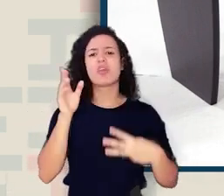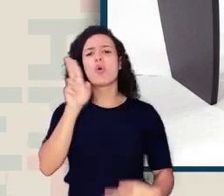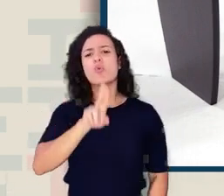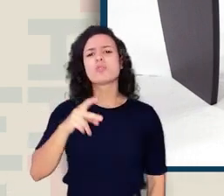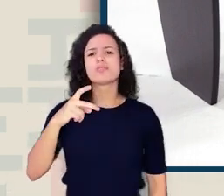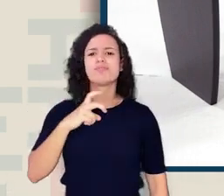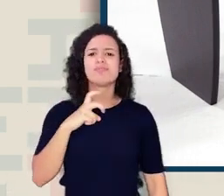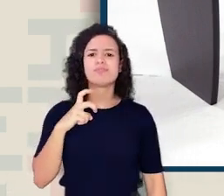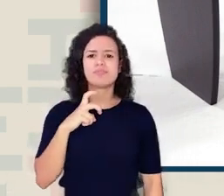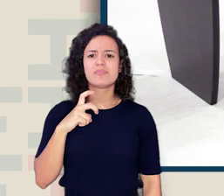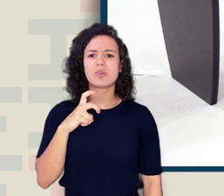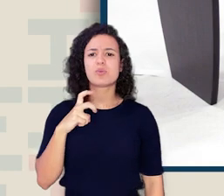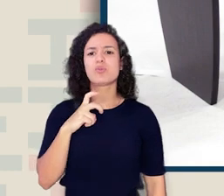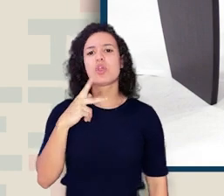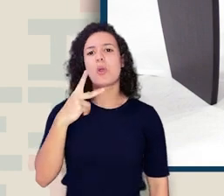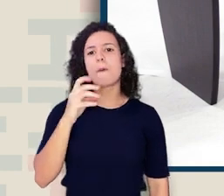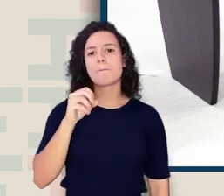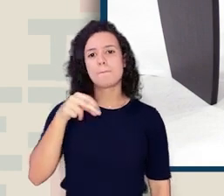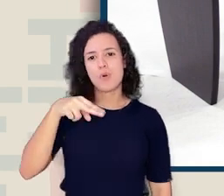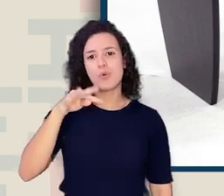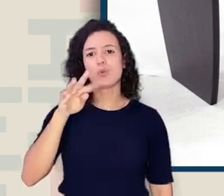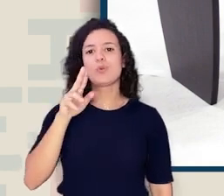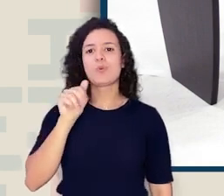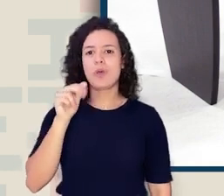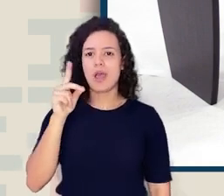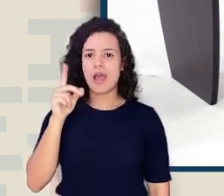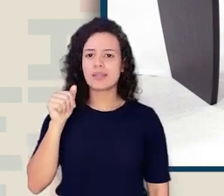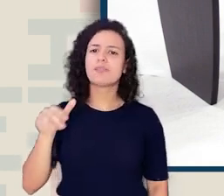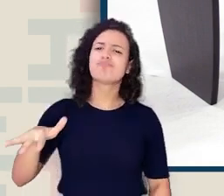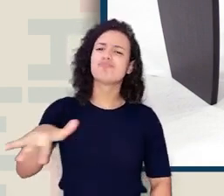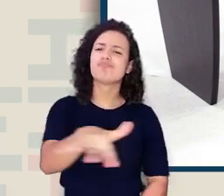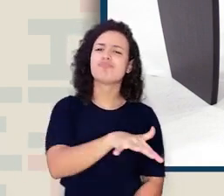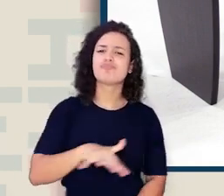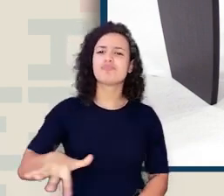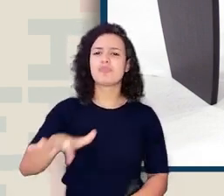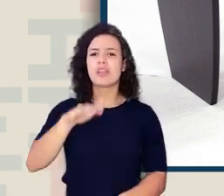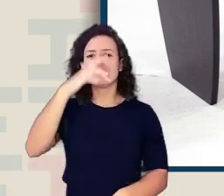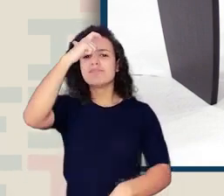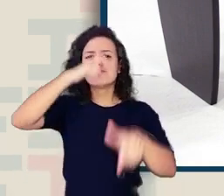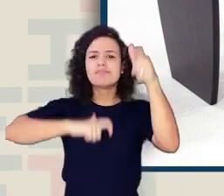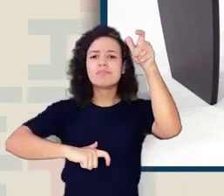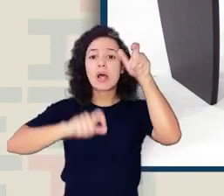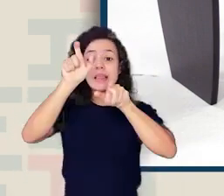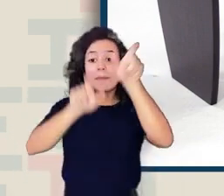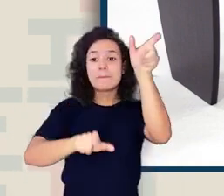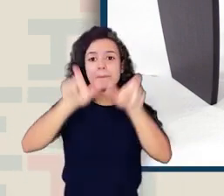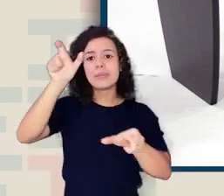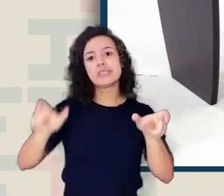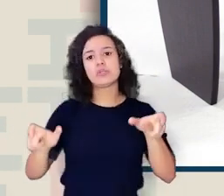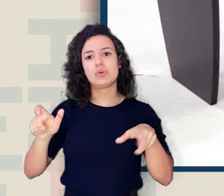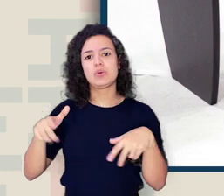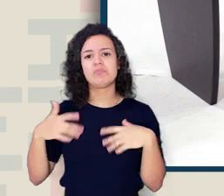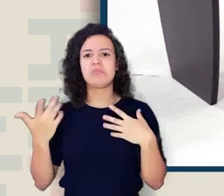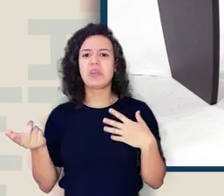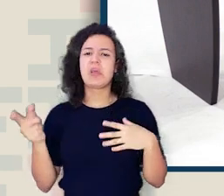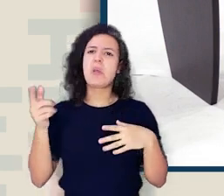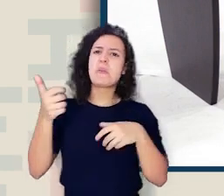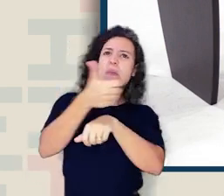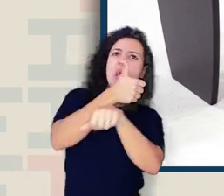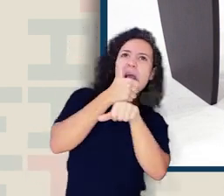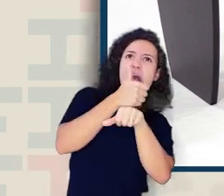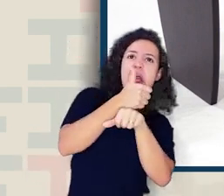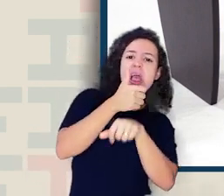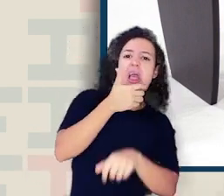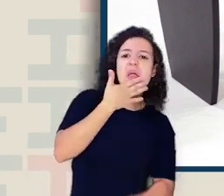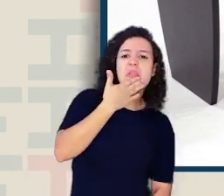das semicocheias pontuadas. Isso é o que está mais próximo do universo brincante. Não que uma